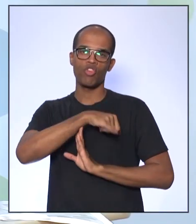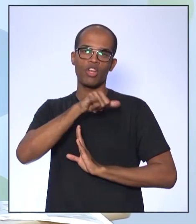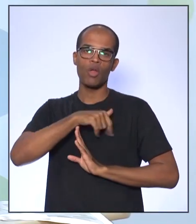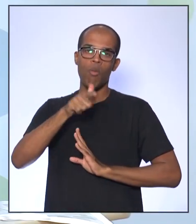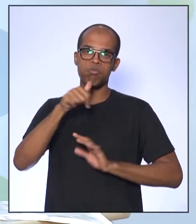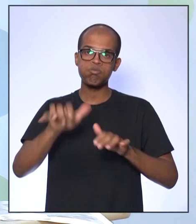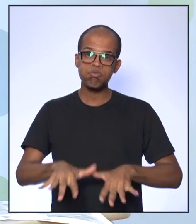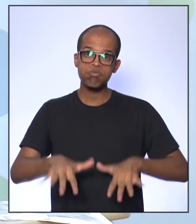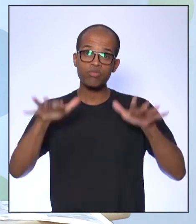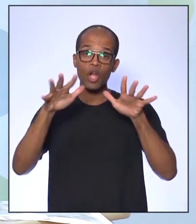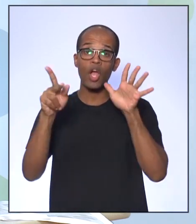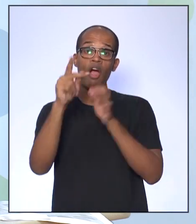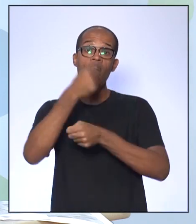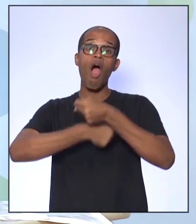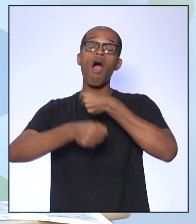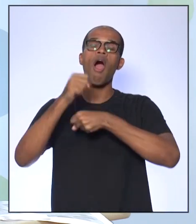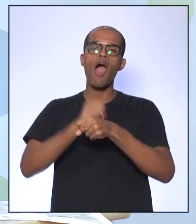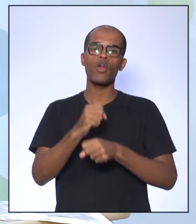datado de